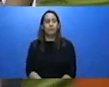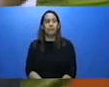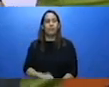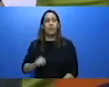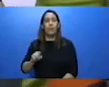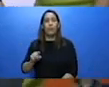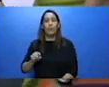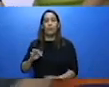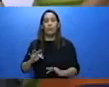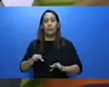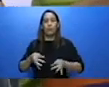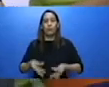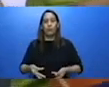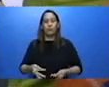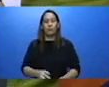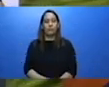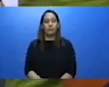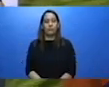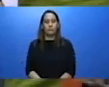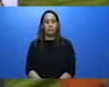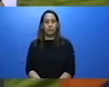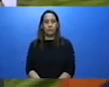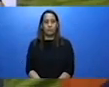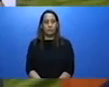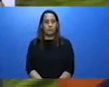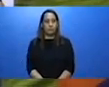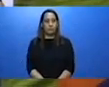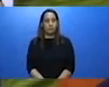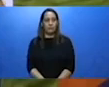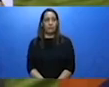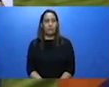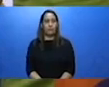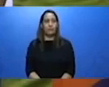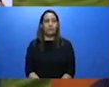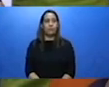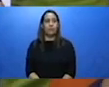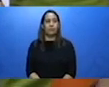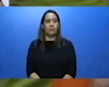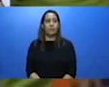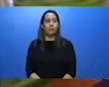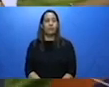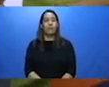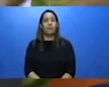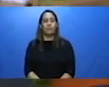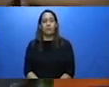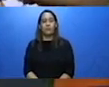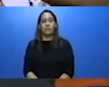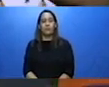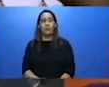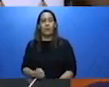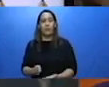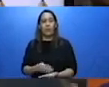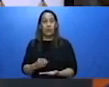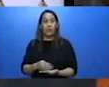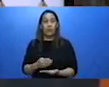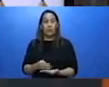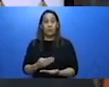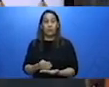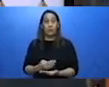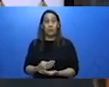final. Se não deu tempo, aperta o pause ou vê lá no arquivo do WhatsApp. Combinado?